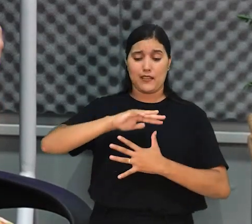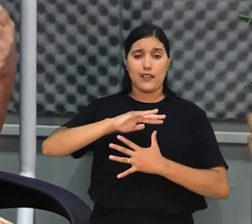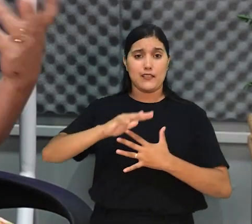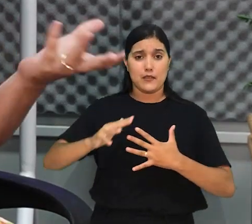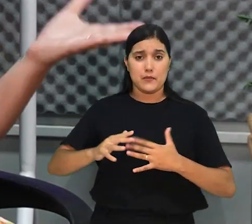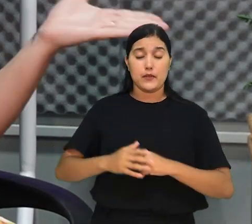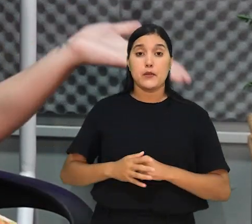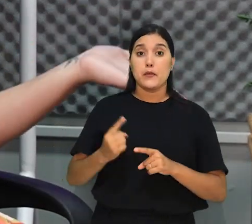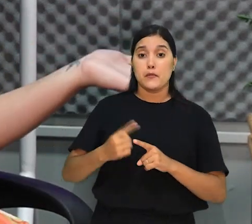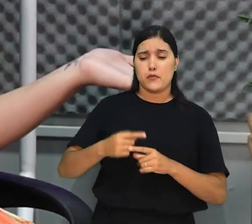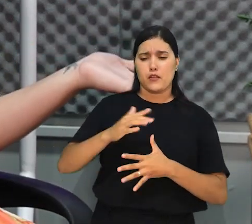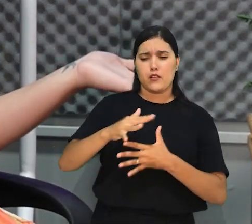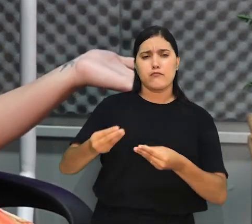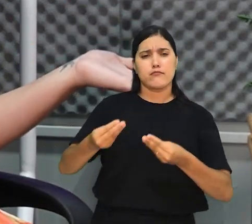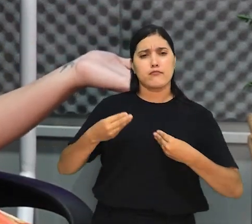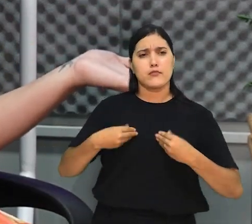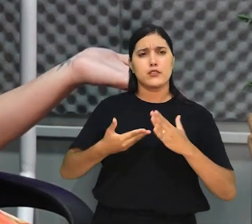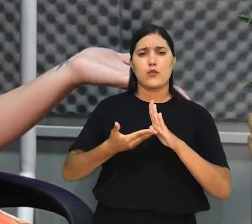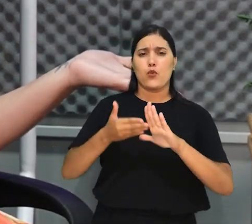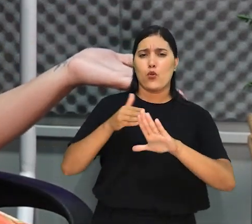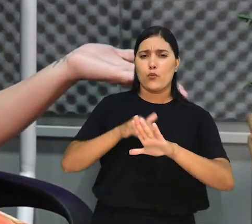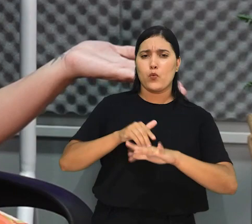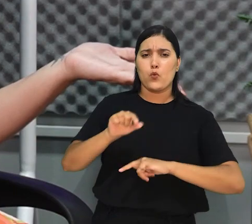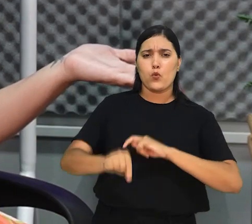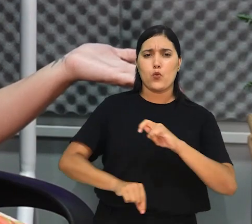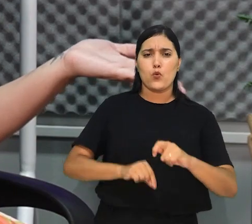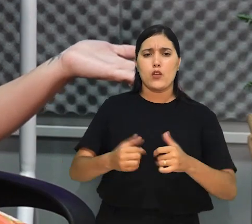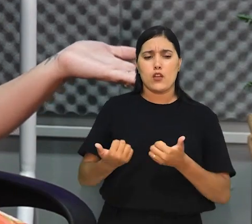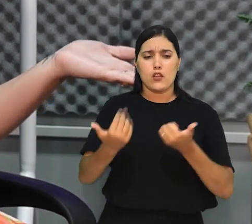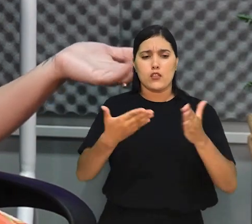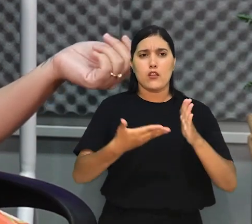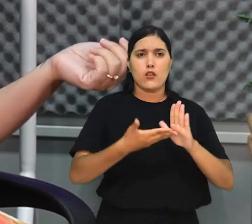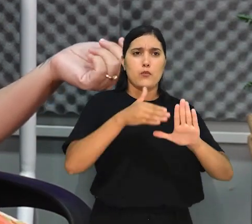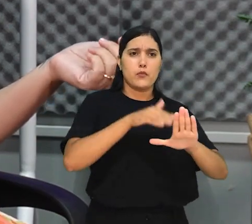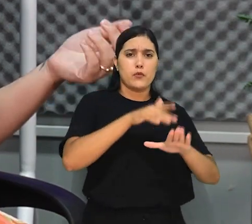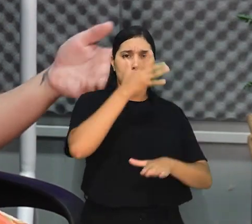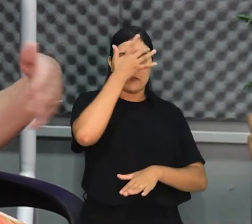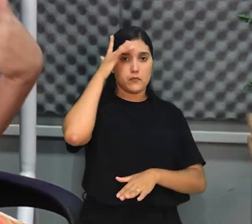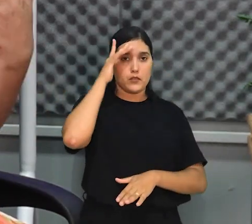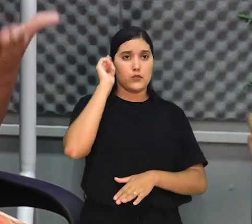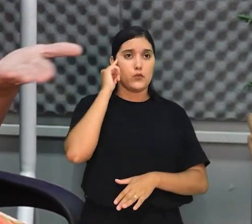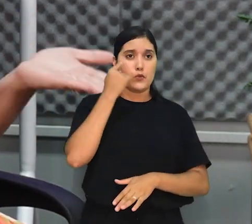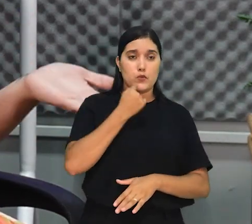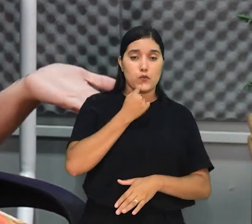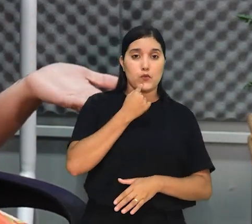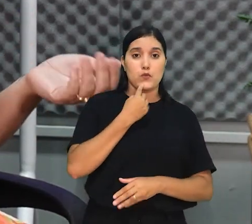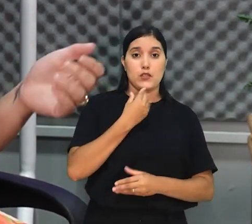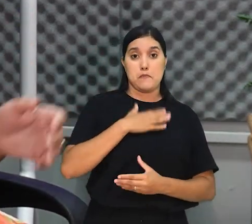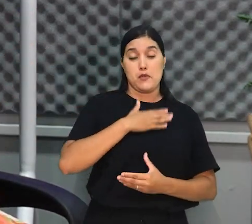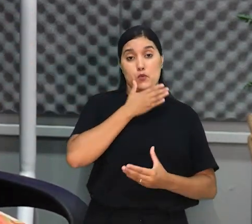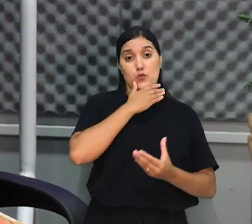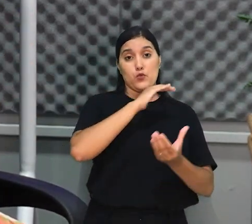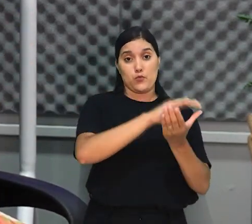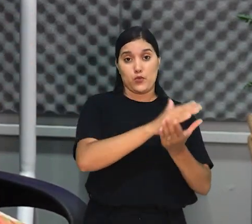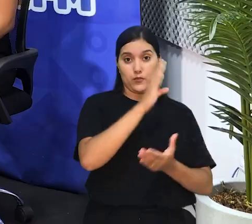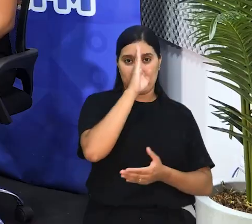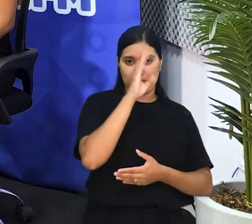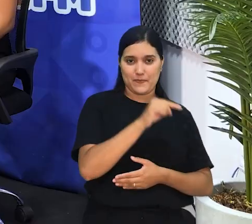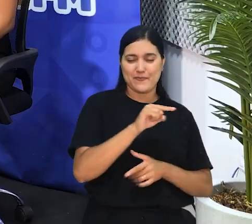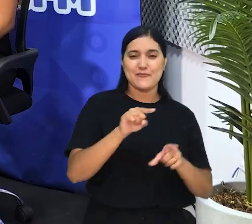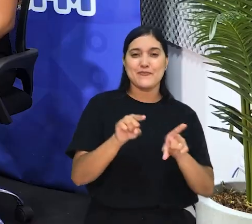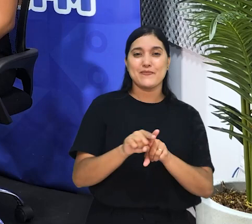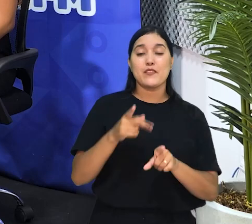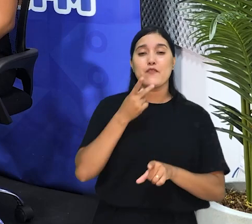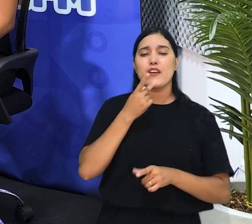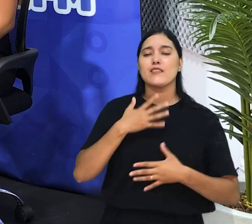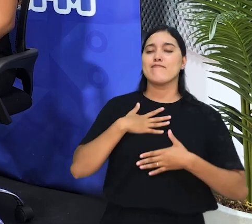né? Porque a Libras hoje está me dando essa oportunidade, né, para dar voz à comunidade surda, para dar a voz ao meu esposo. E dizer